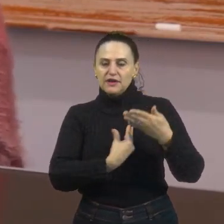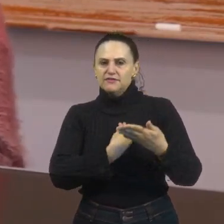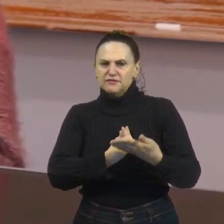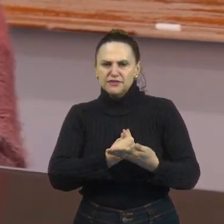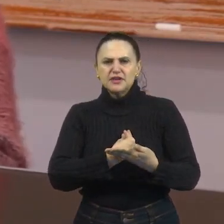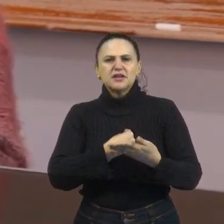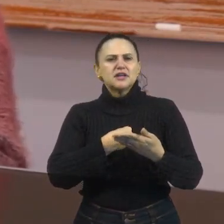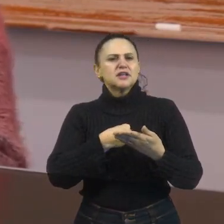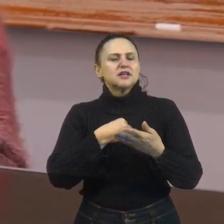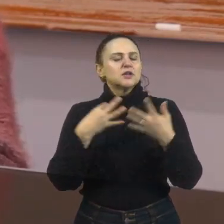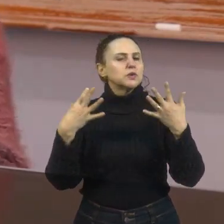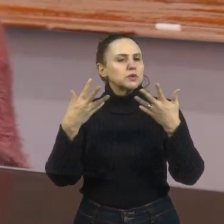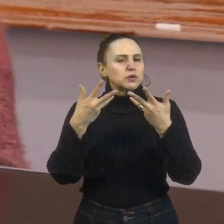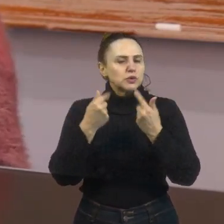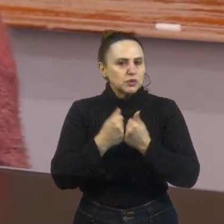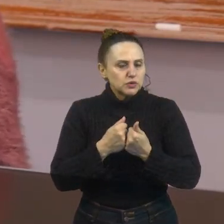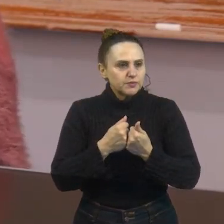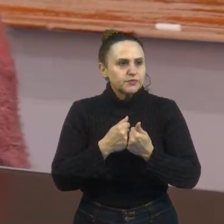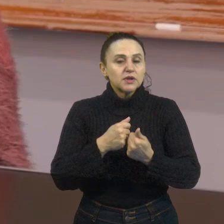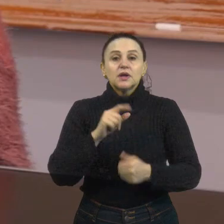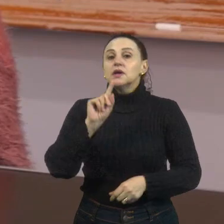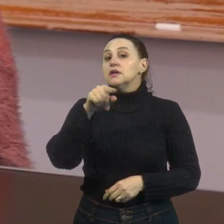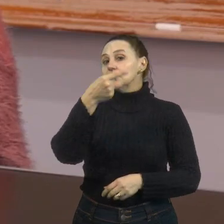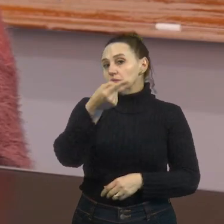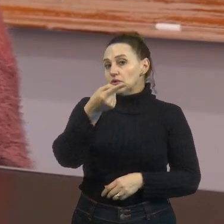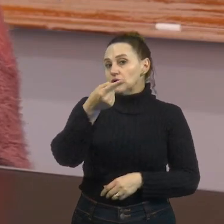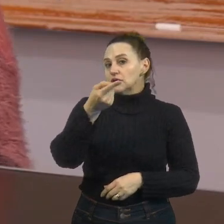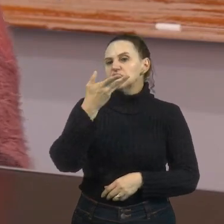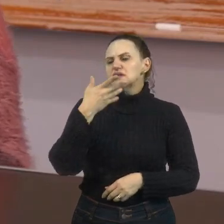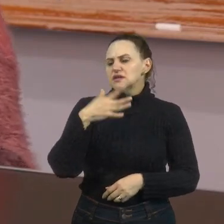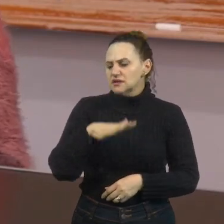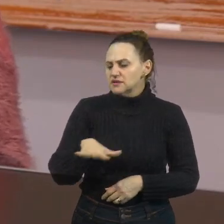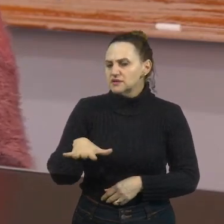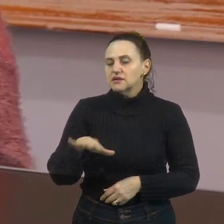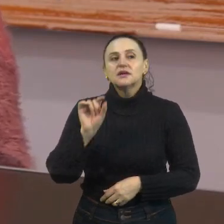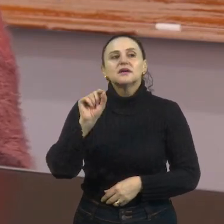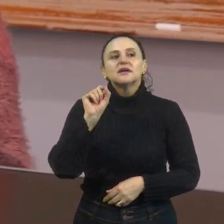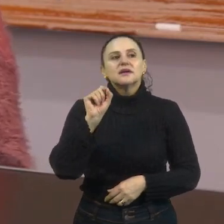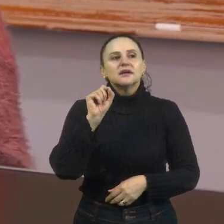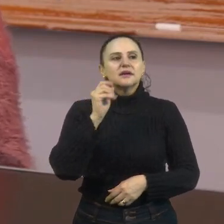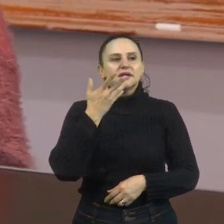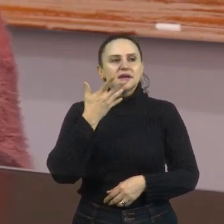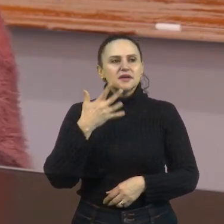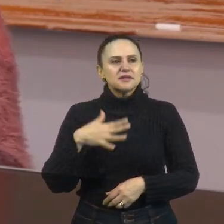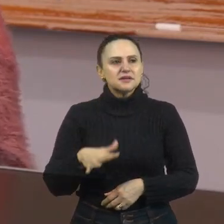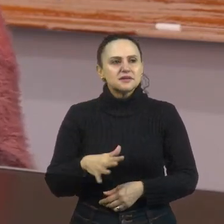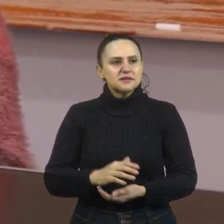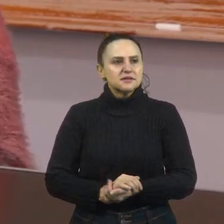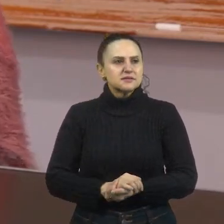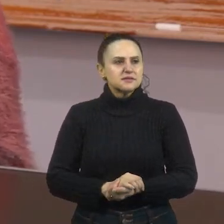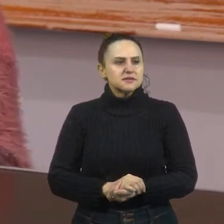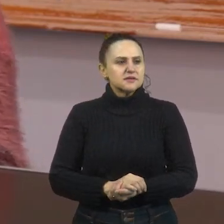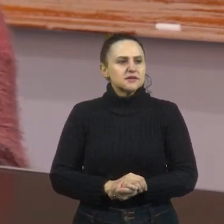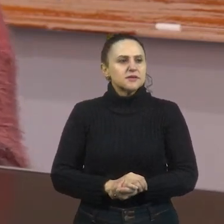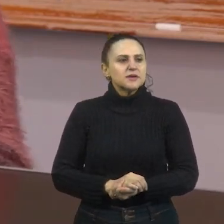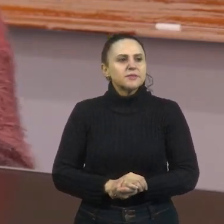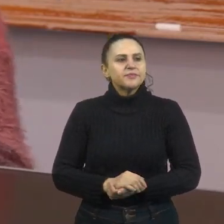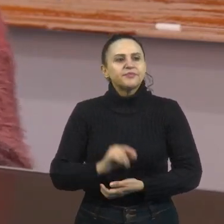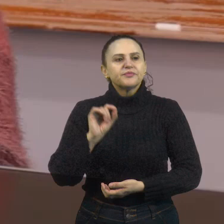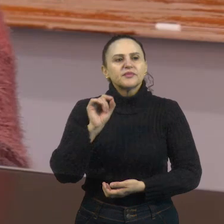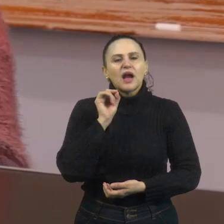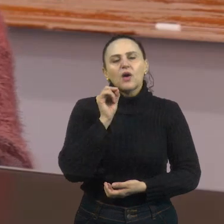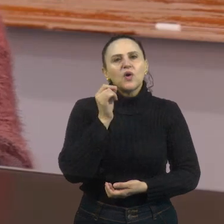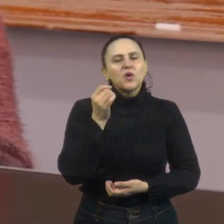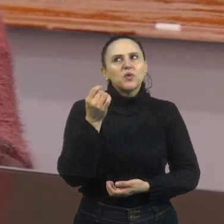dele. Depois nós vamos discutir, então, quem é essa criança? Que criança é essa, né? Quem é? Da onde vem?